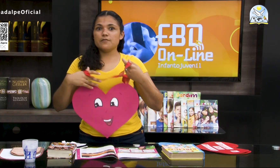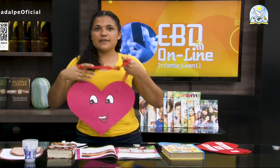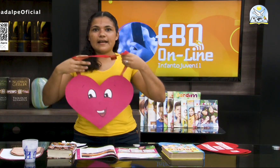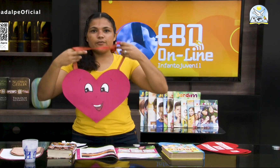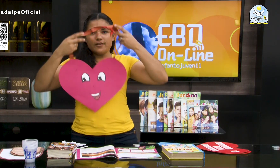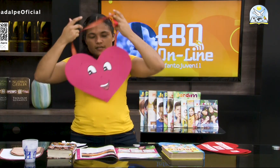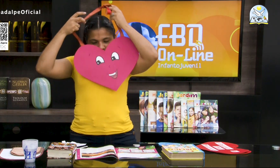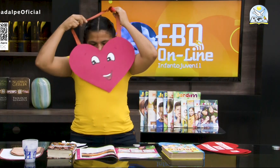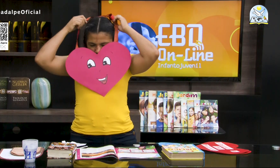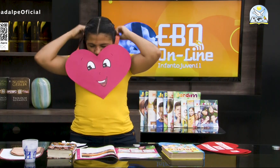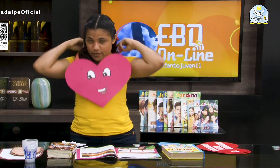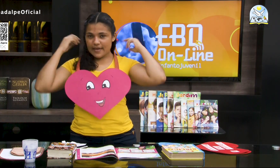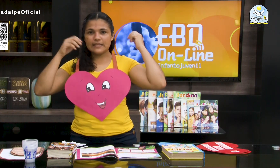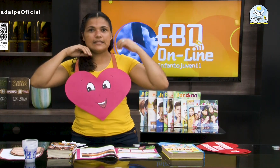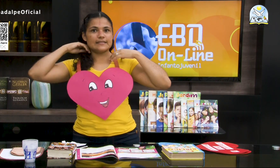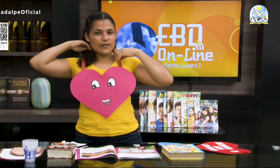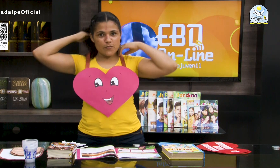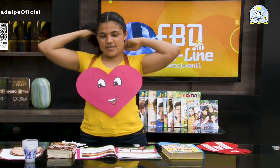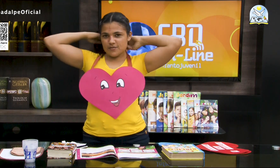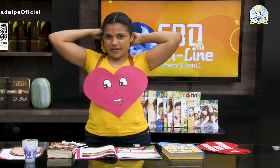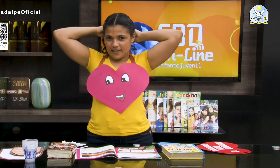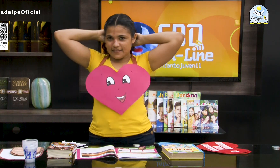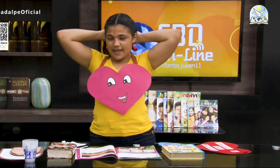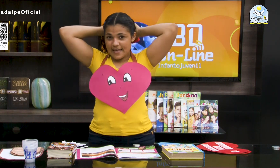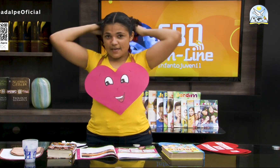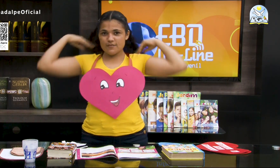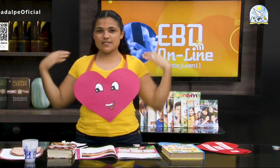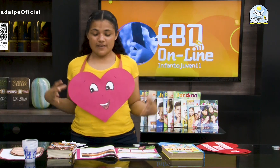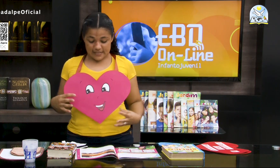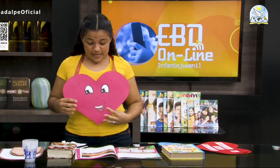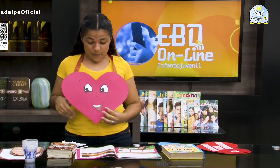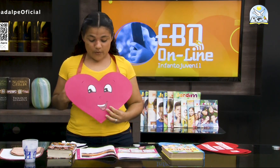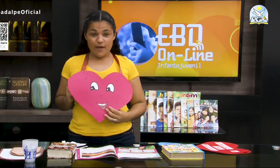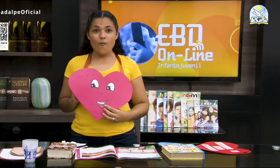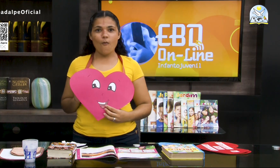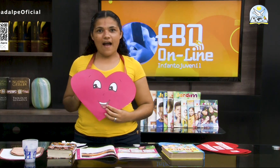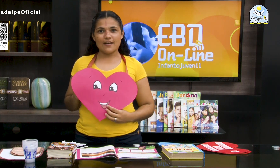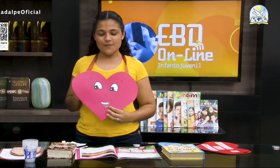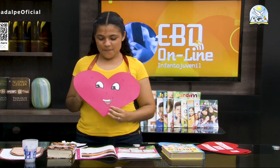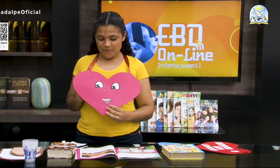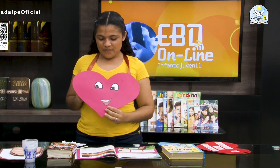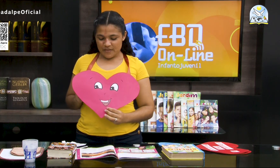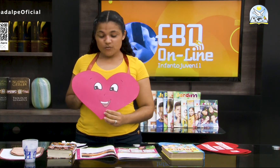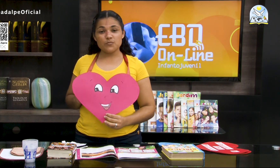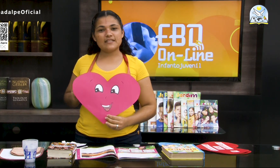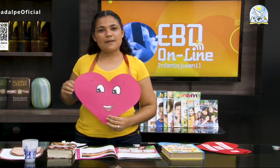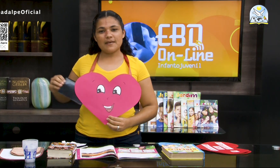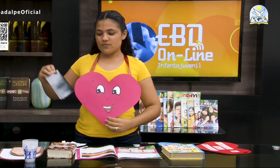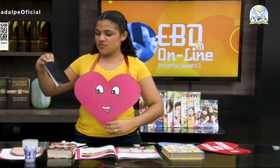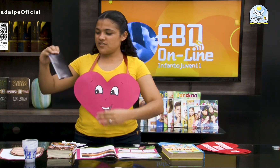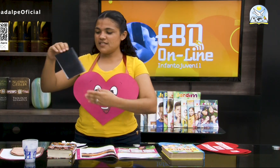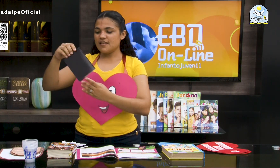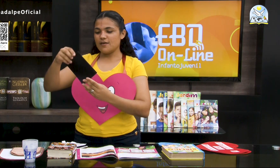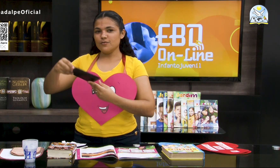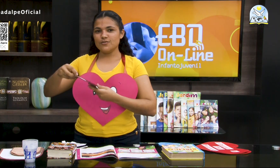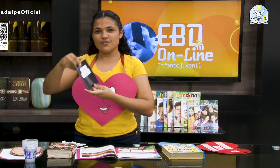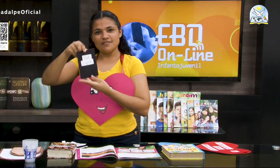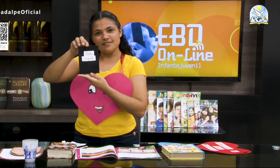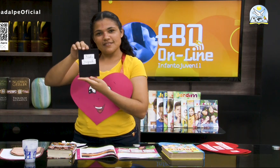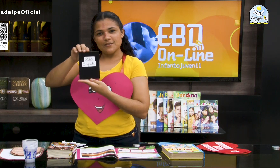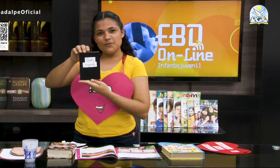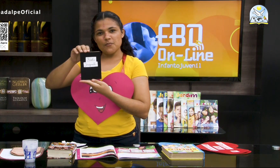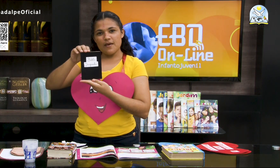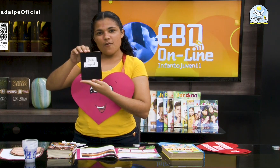aí eles vão ficar curiosos: Meu Deus, por que que a tia tá com isso aí, né? E aí você vai dizer: porque eu guardo os mandamentos de